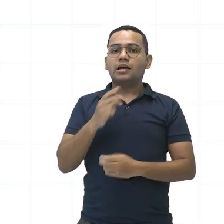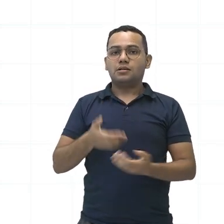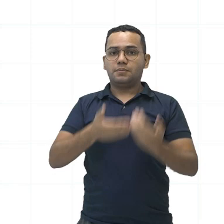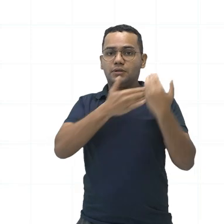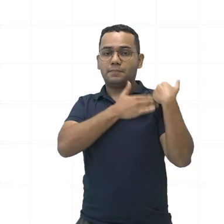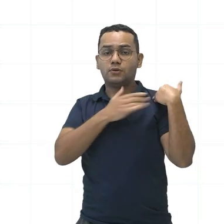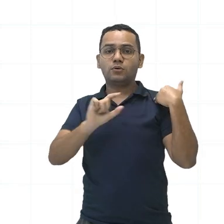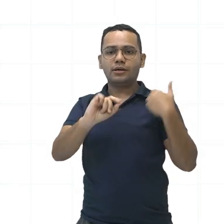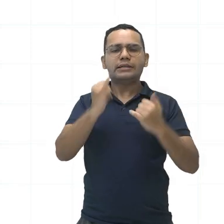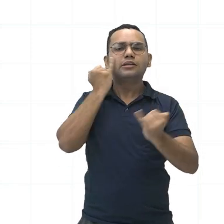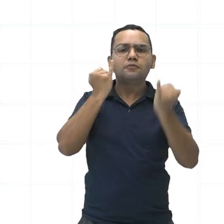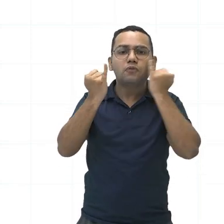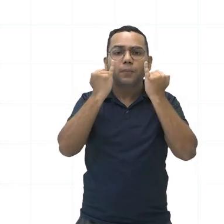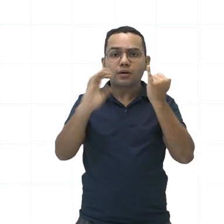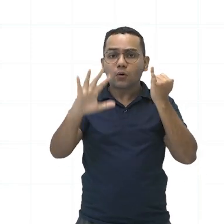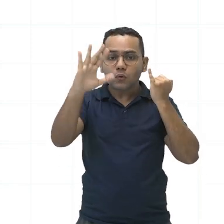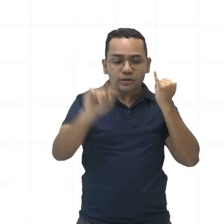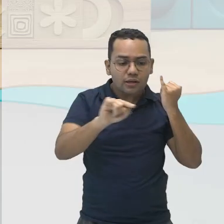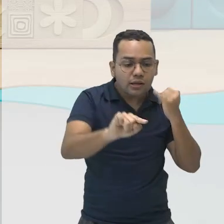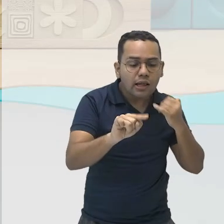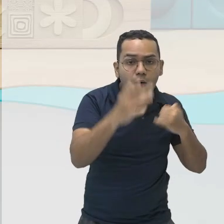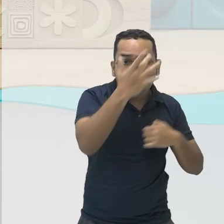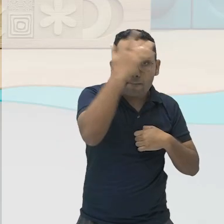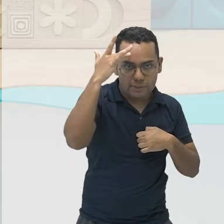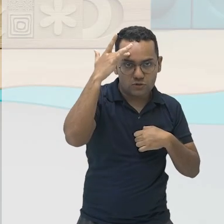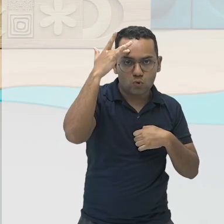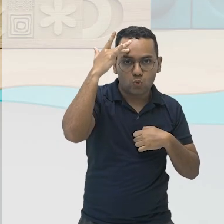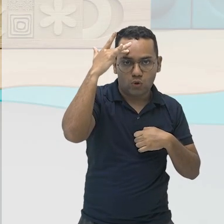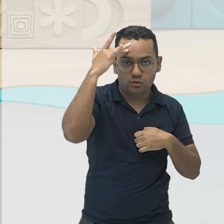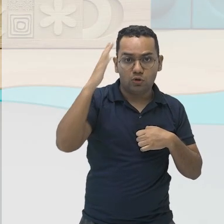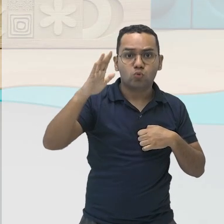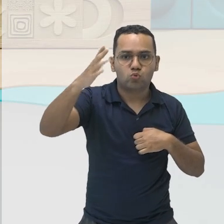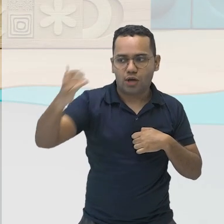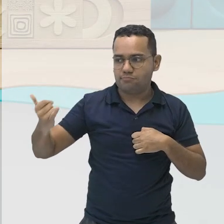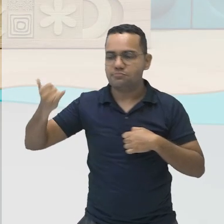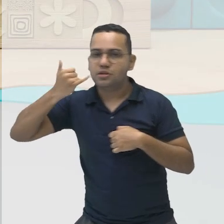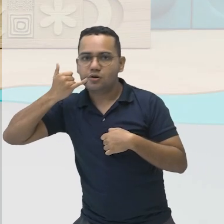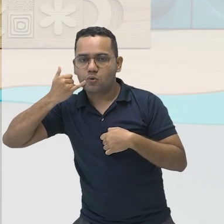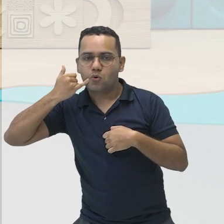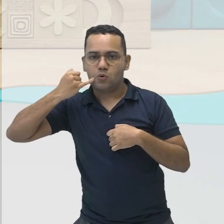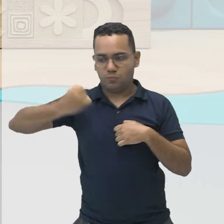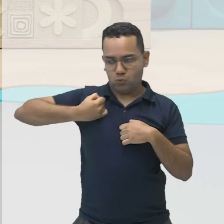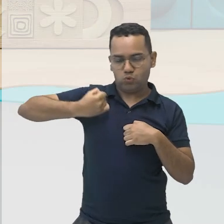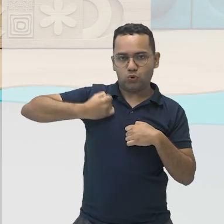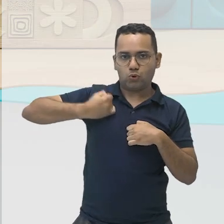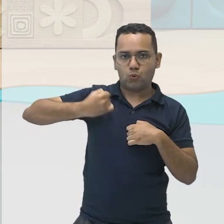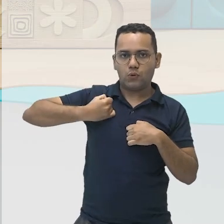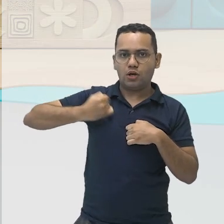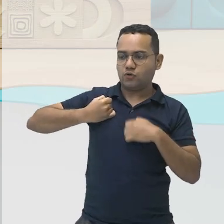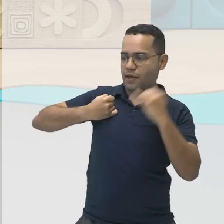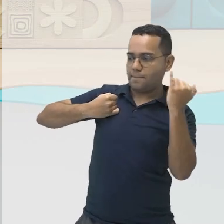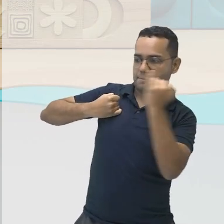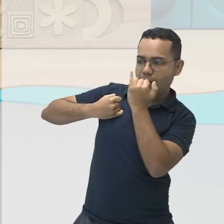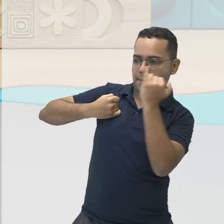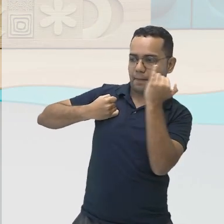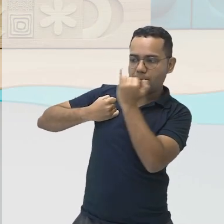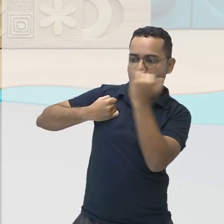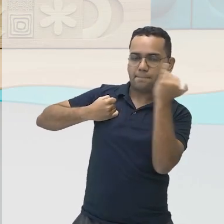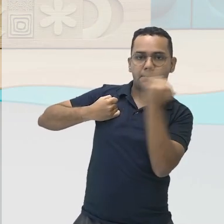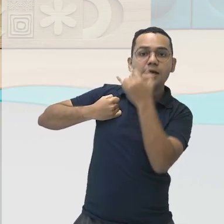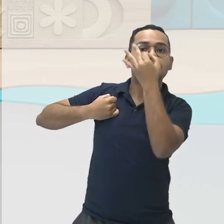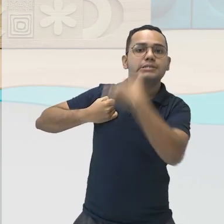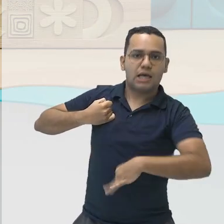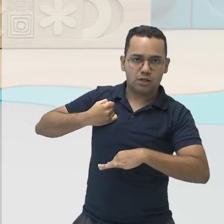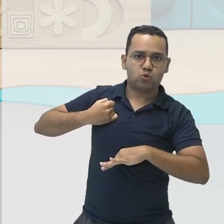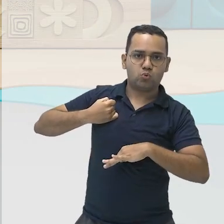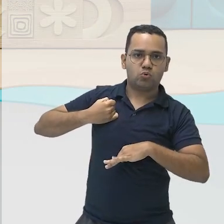vai ser o principal responsável por passar todas as informações para esse serviço especializado, de como a